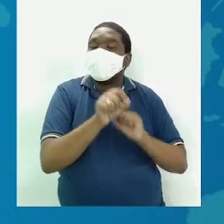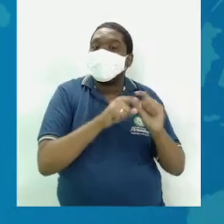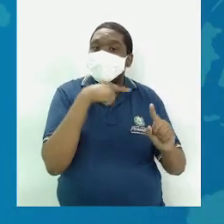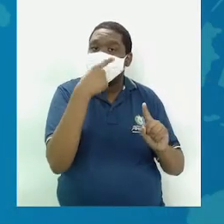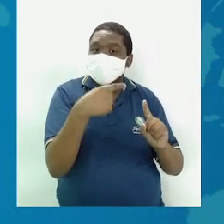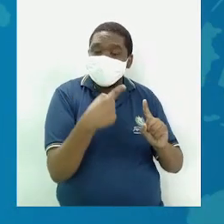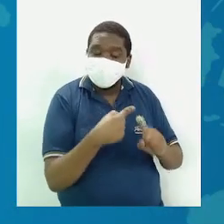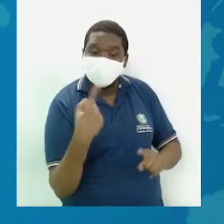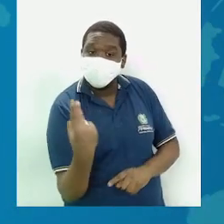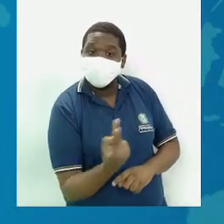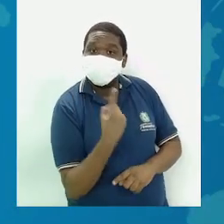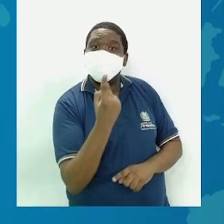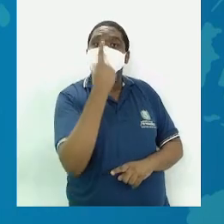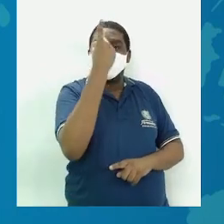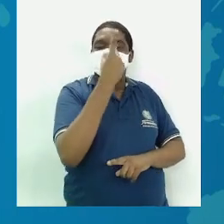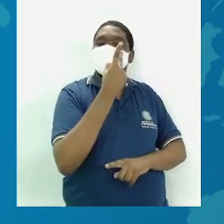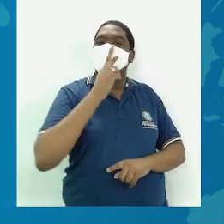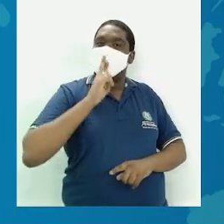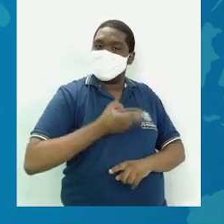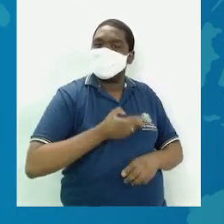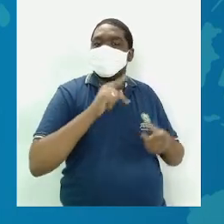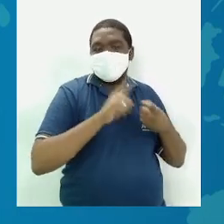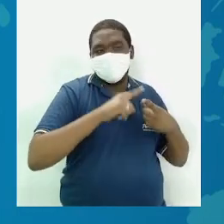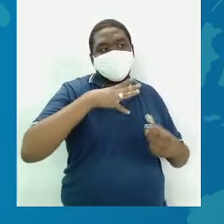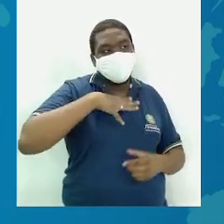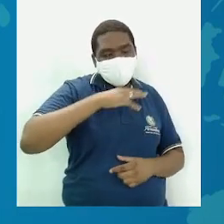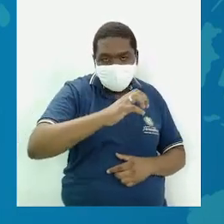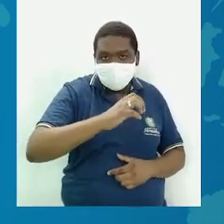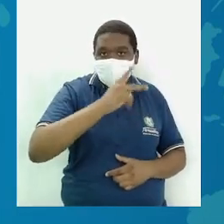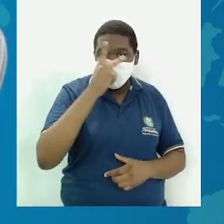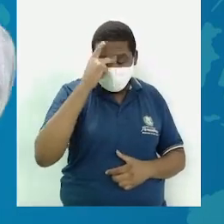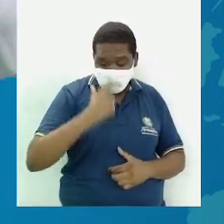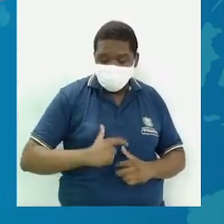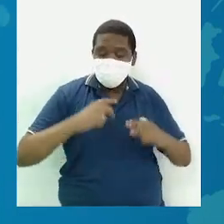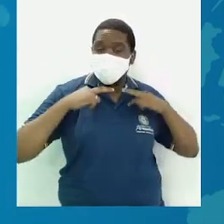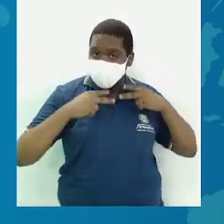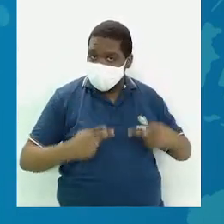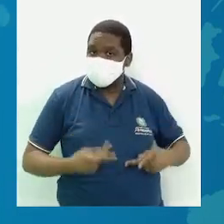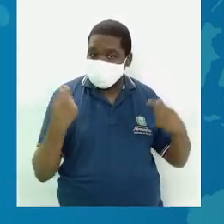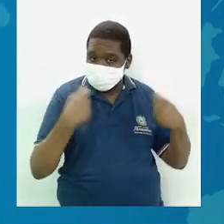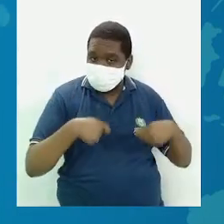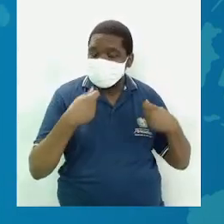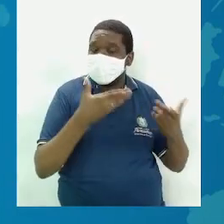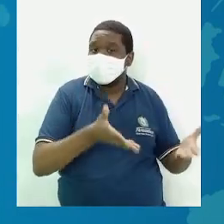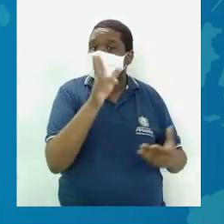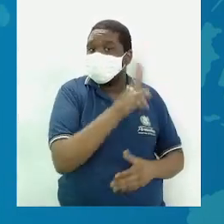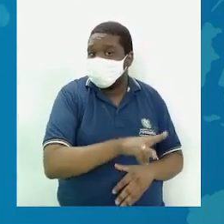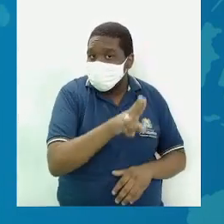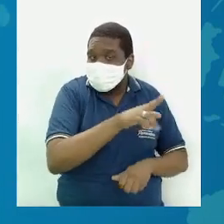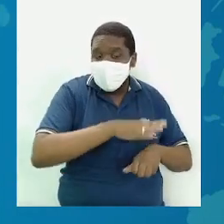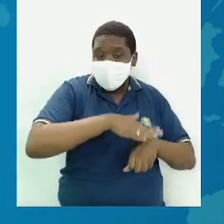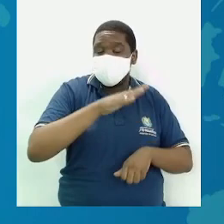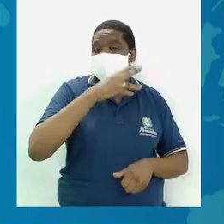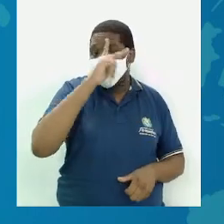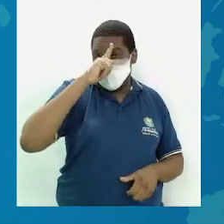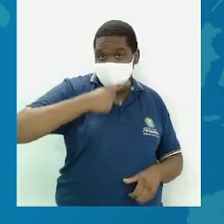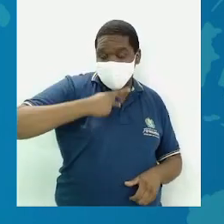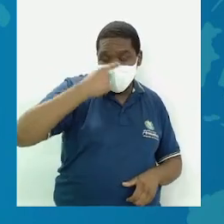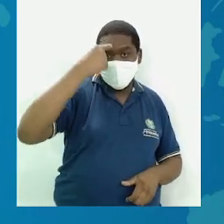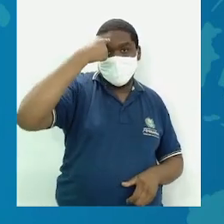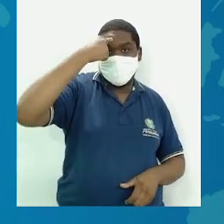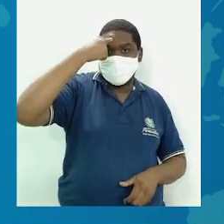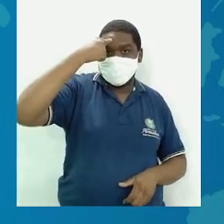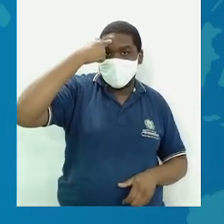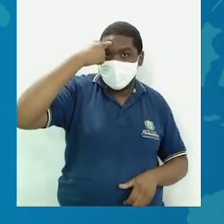a valorização da razão e da ética. Ou seja, o ser humano ele precisa utilizar cada vez mais o seu raciocínio